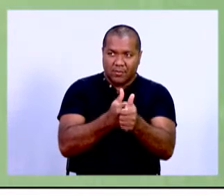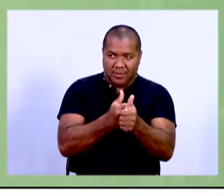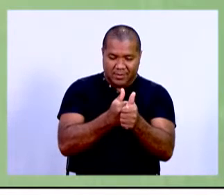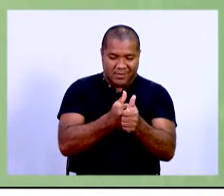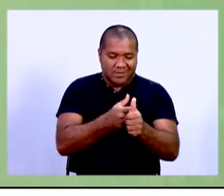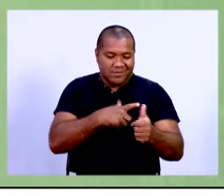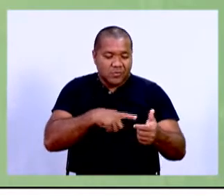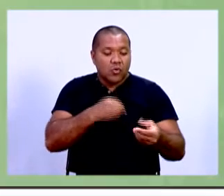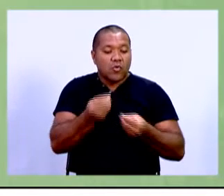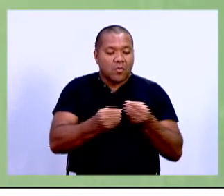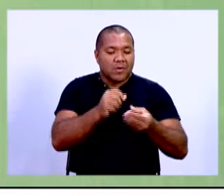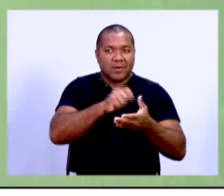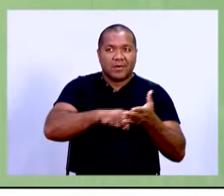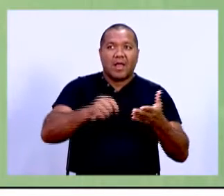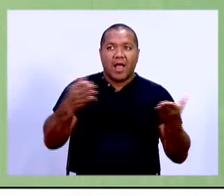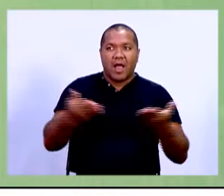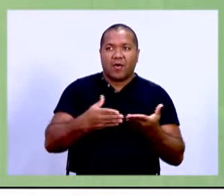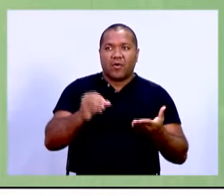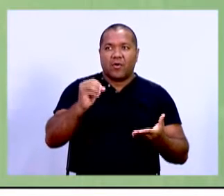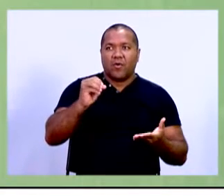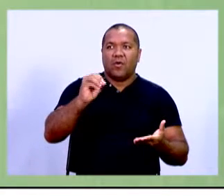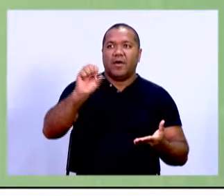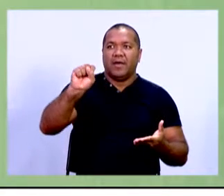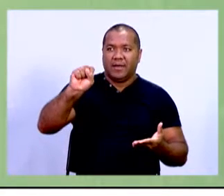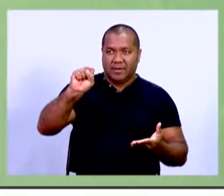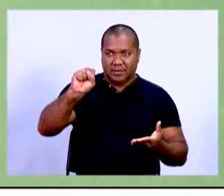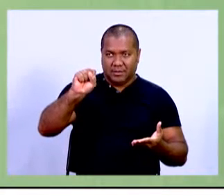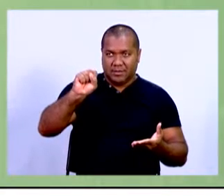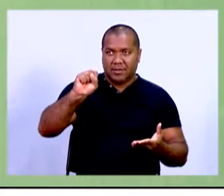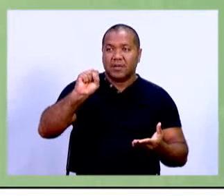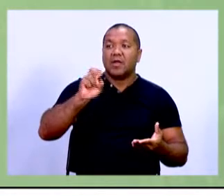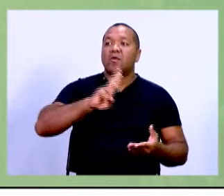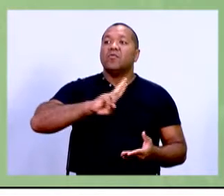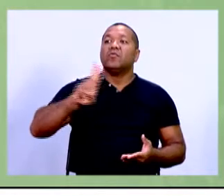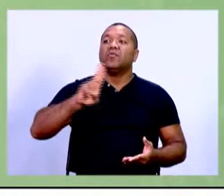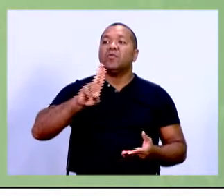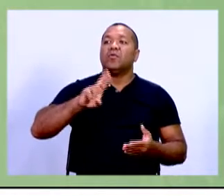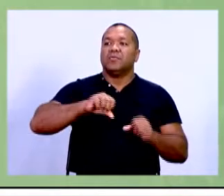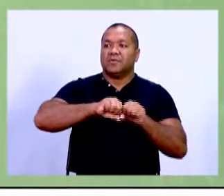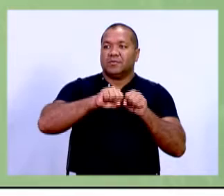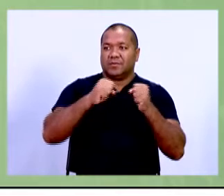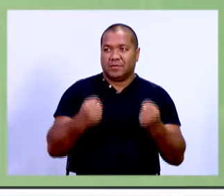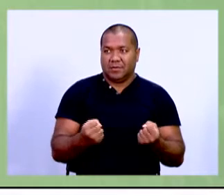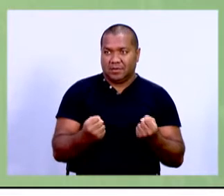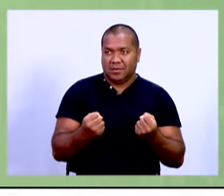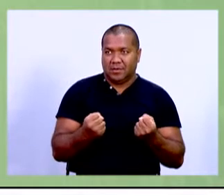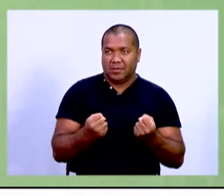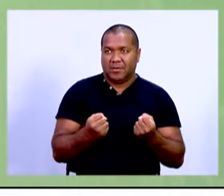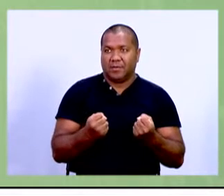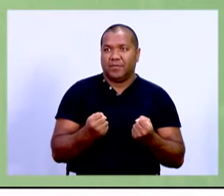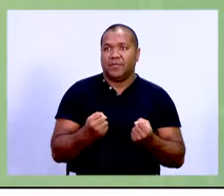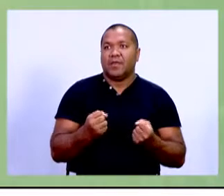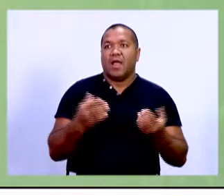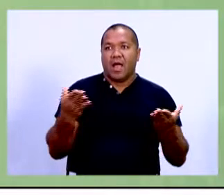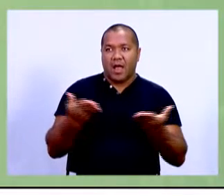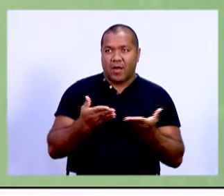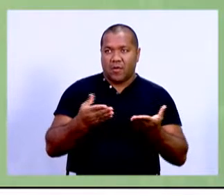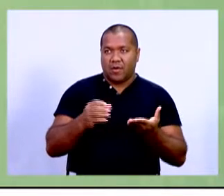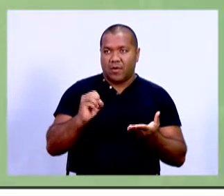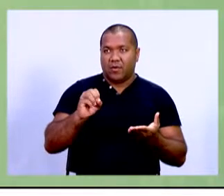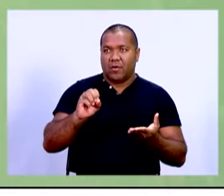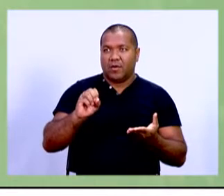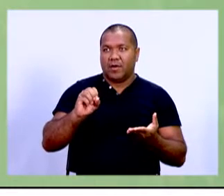Agora OS, que é o nome do nosso sistema, da nossa aplicação que vai ser feita, Agora